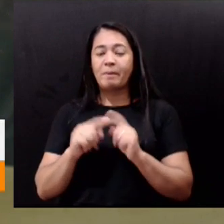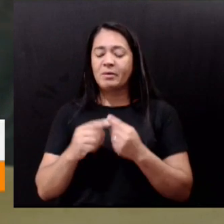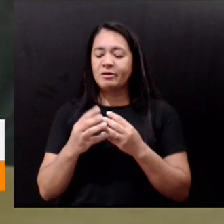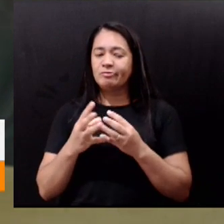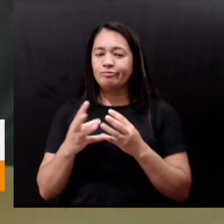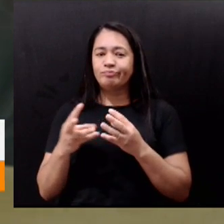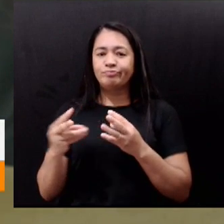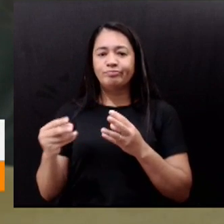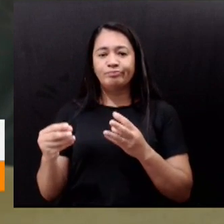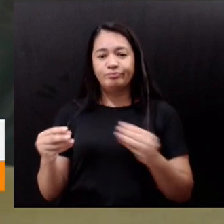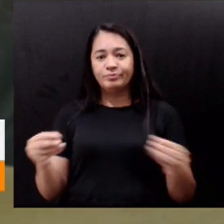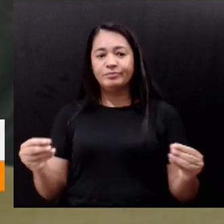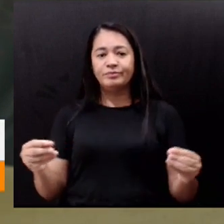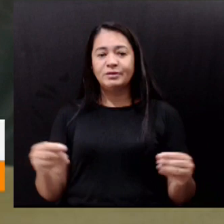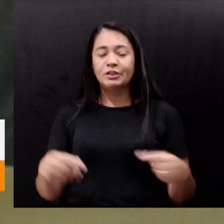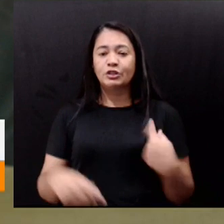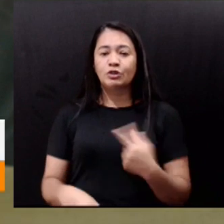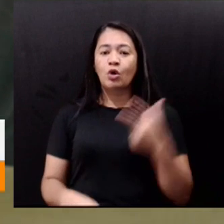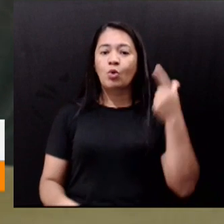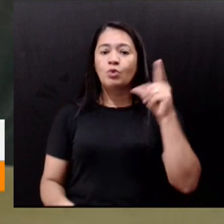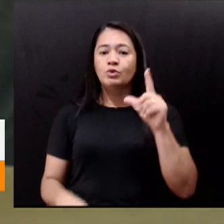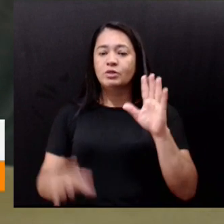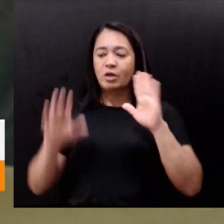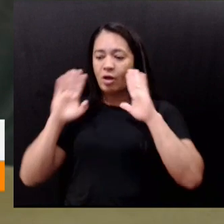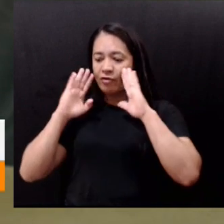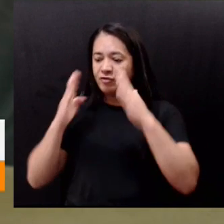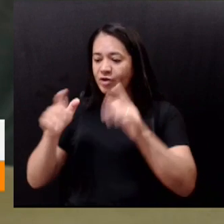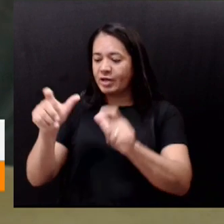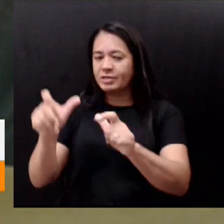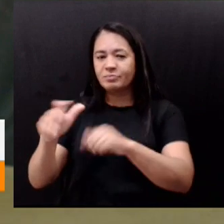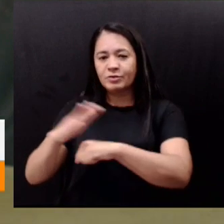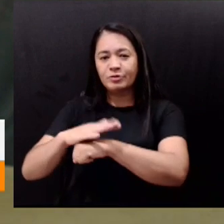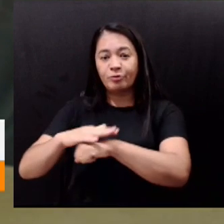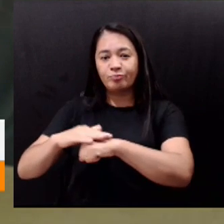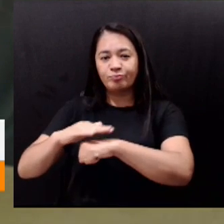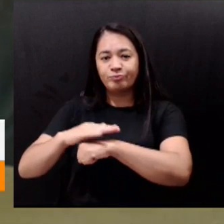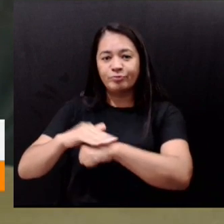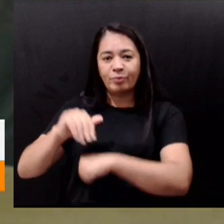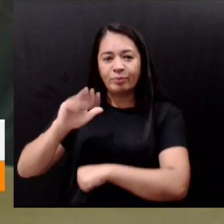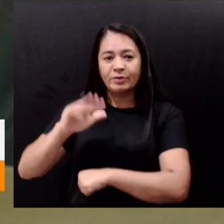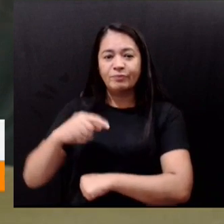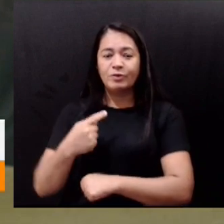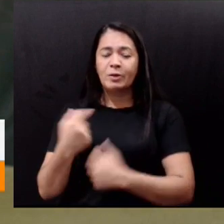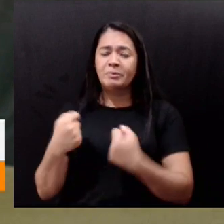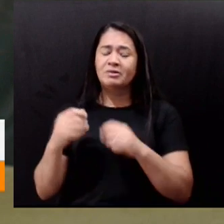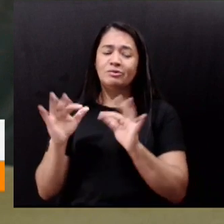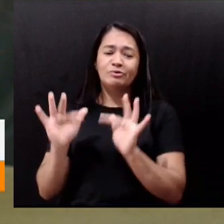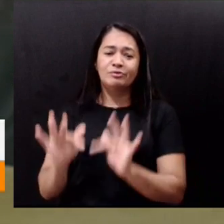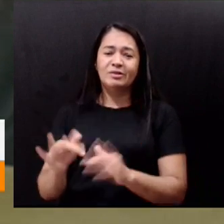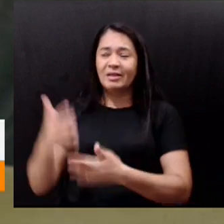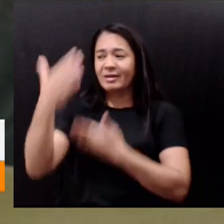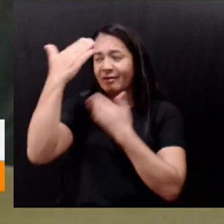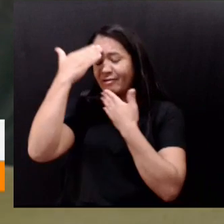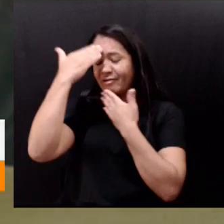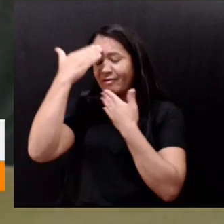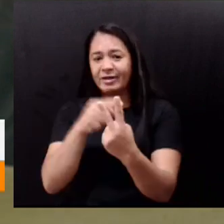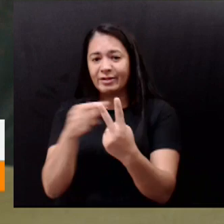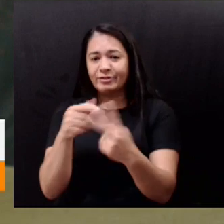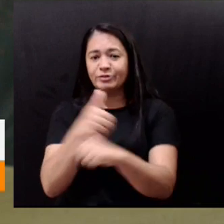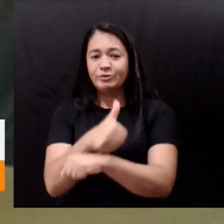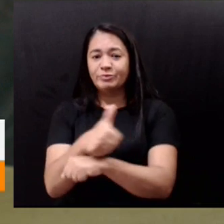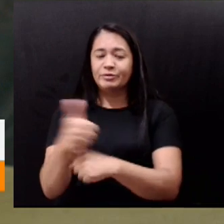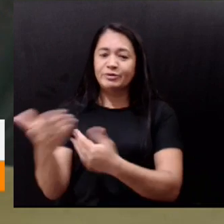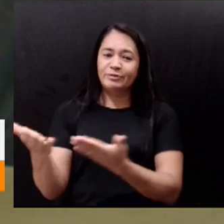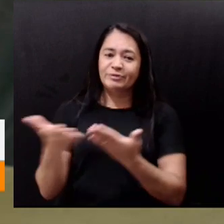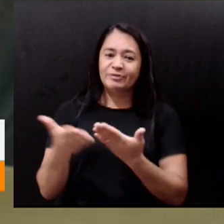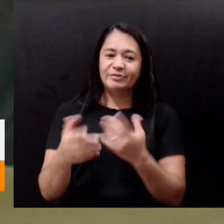gente possa olhar o outro com mais carinho, tá bom? Ô, gente, nós precisamos encerrar. Quero agradecer os nossos convidados, a Luísa